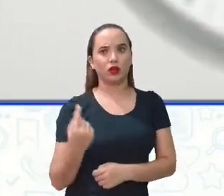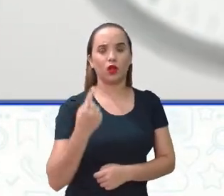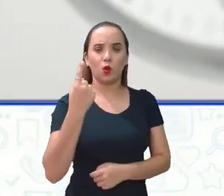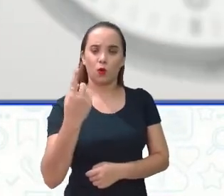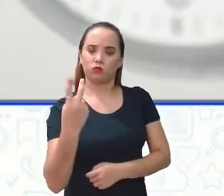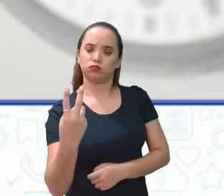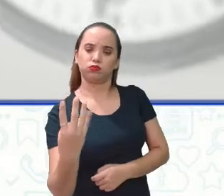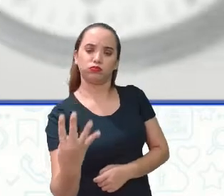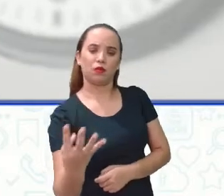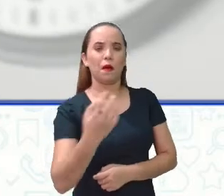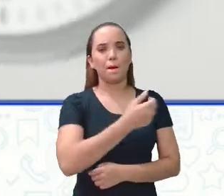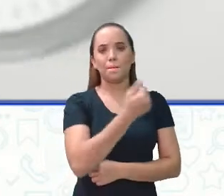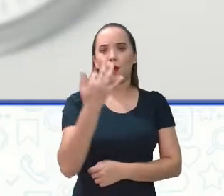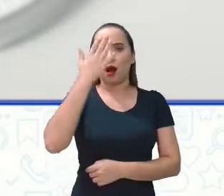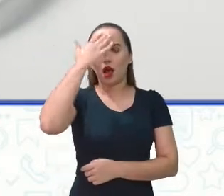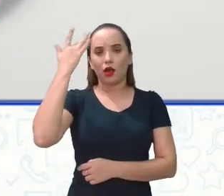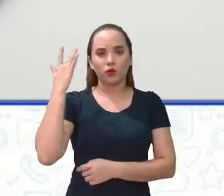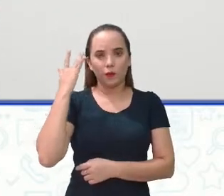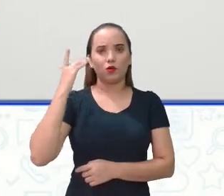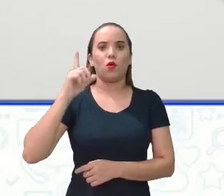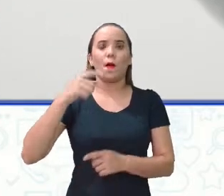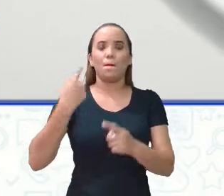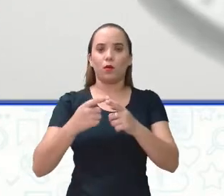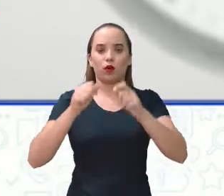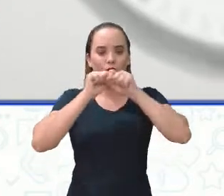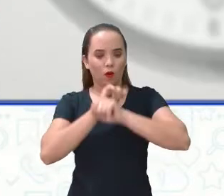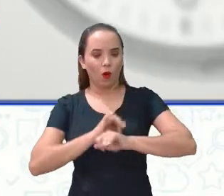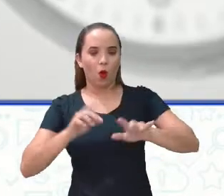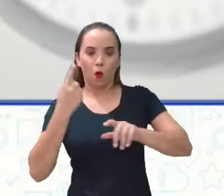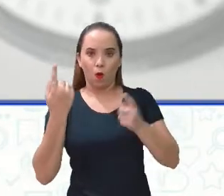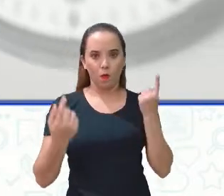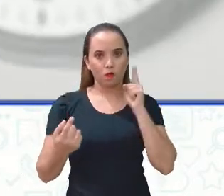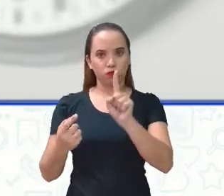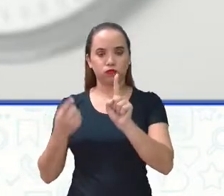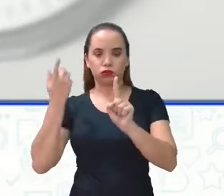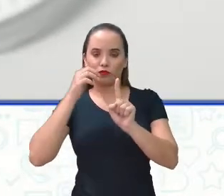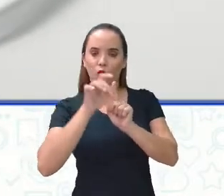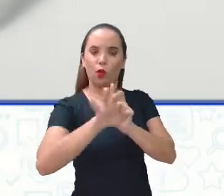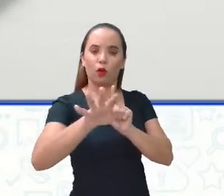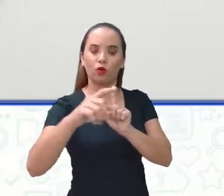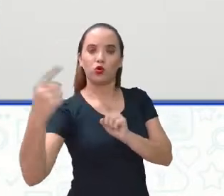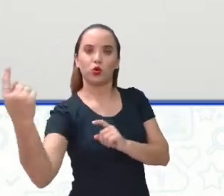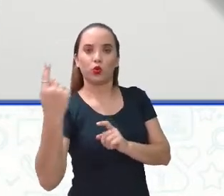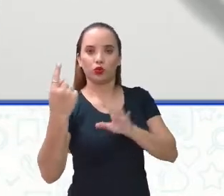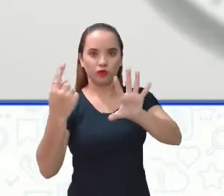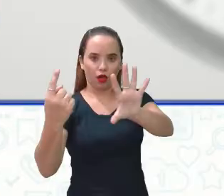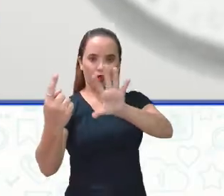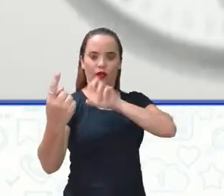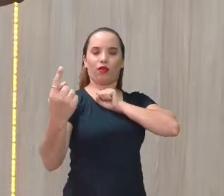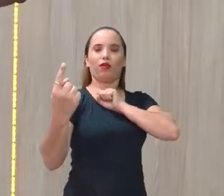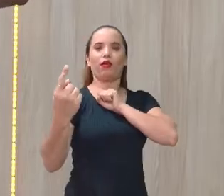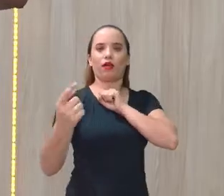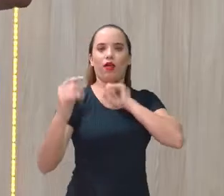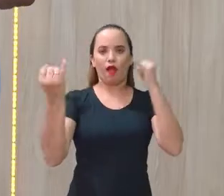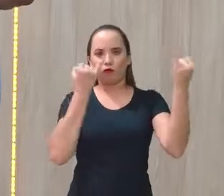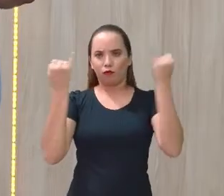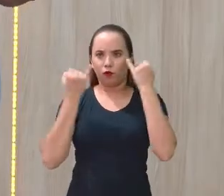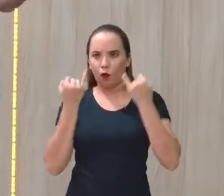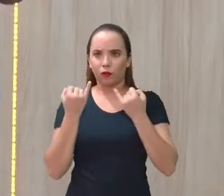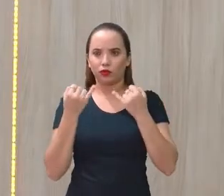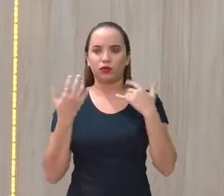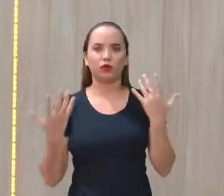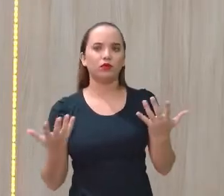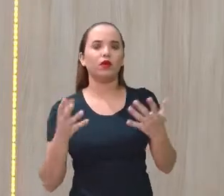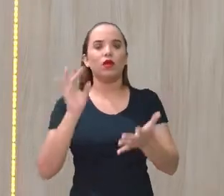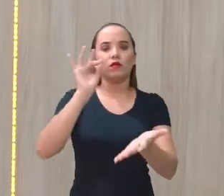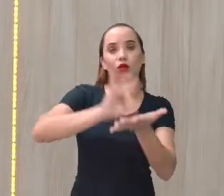transmitida por uma e recebida pela outra. Isso é verdadeiro ou falso, né? A gente pensar em exposição oral.